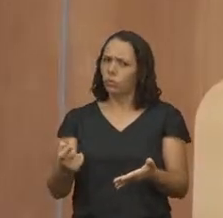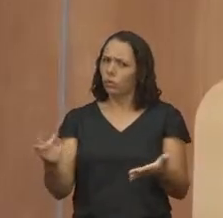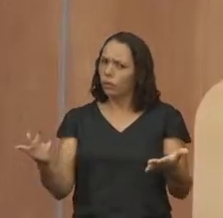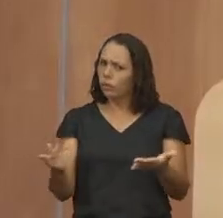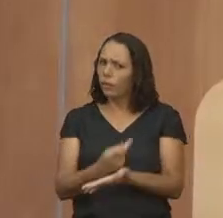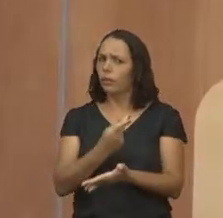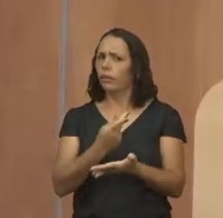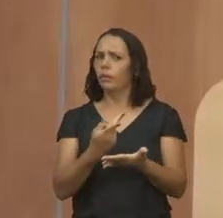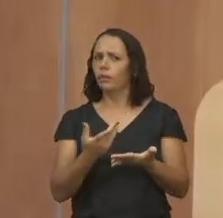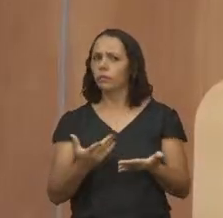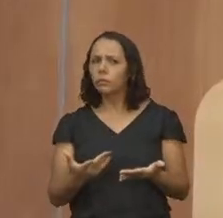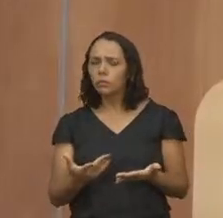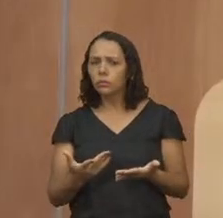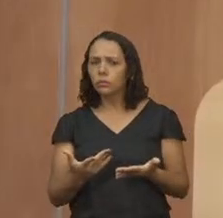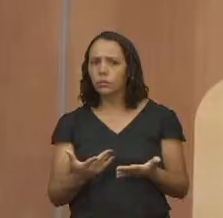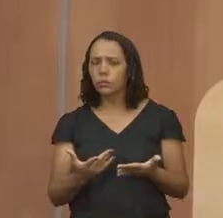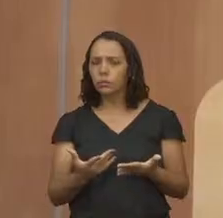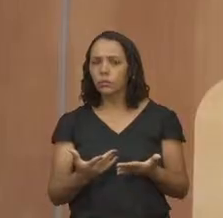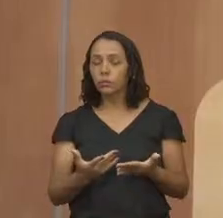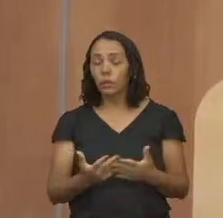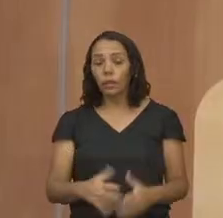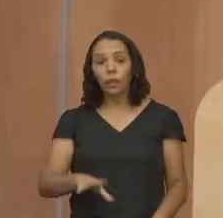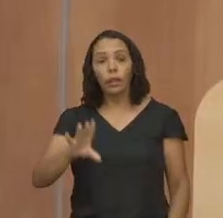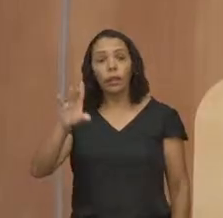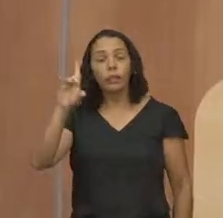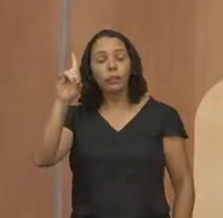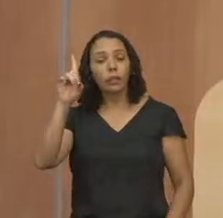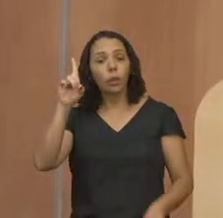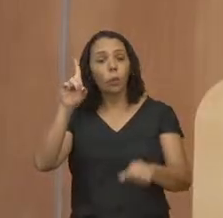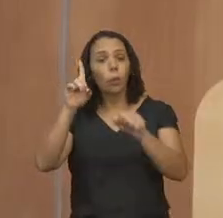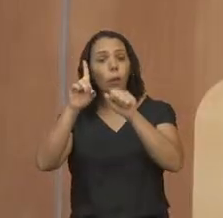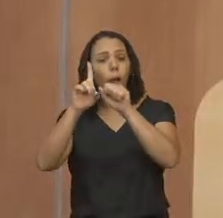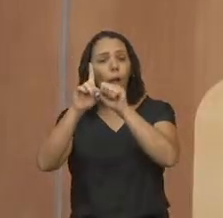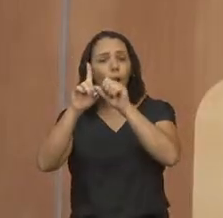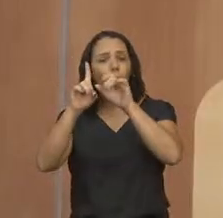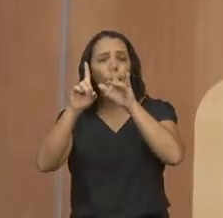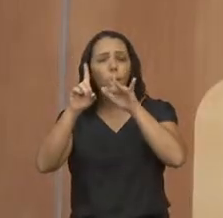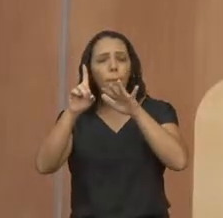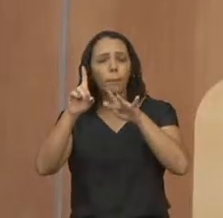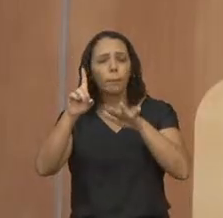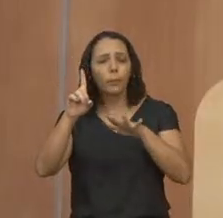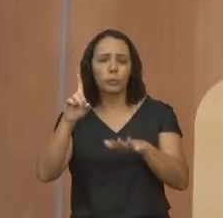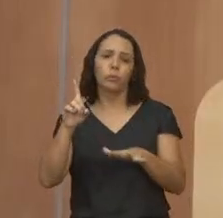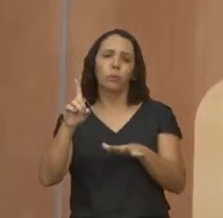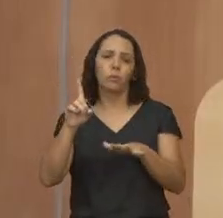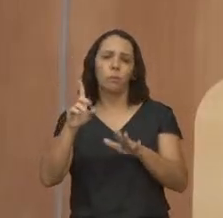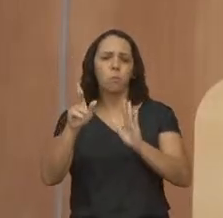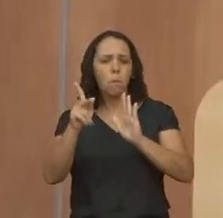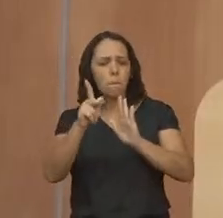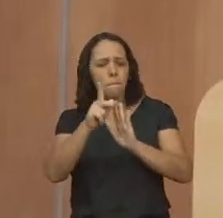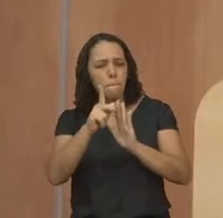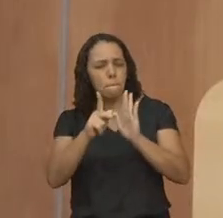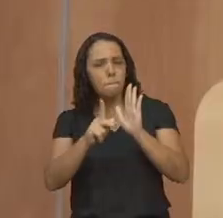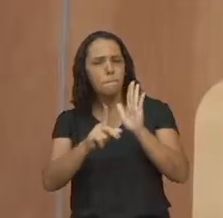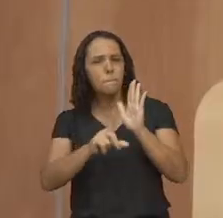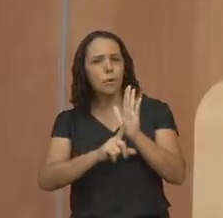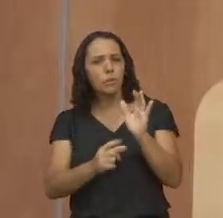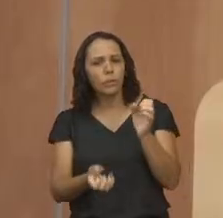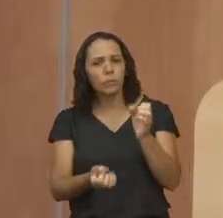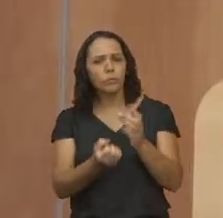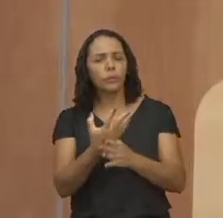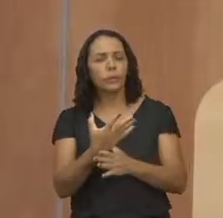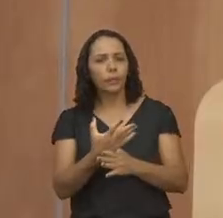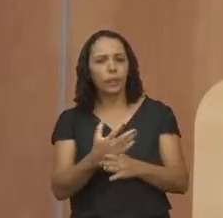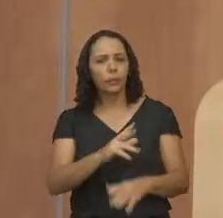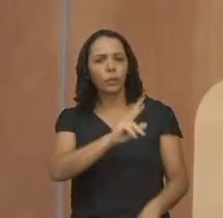Com a graça de Deus, veio esse projeto Vale Paraíba, que é a capital do Vale, que é São José dos Campos,